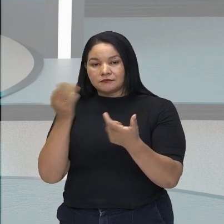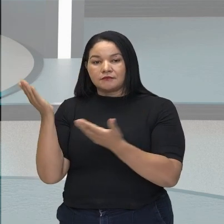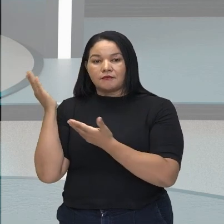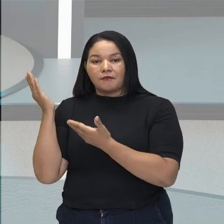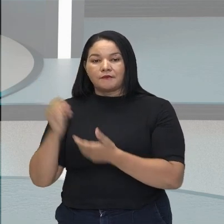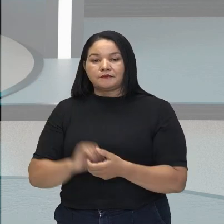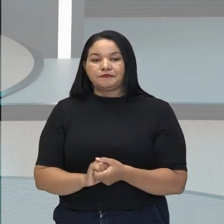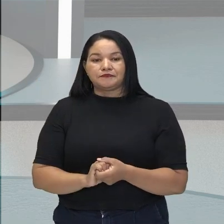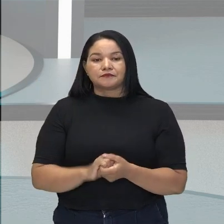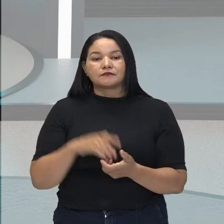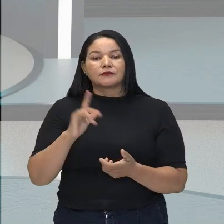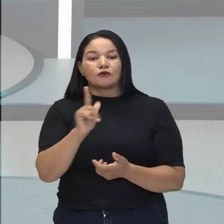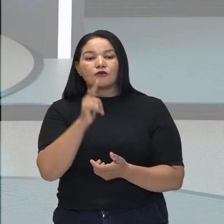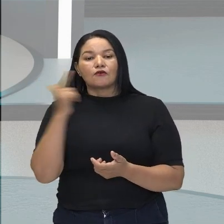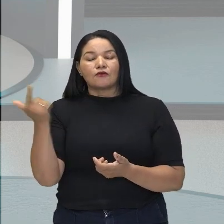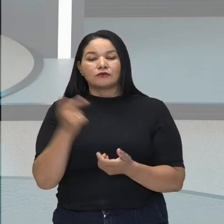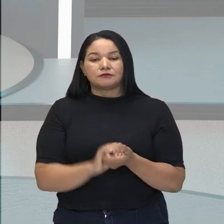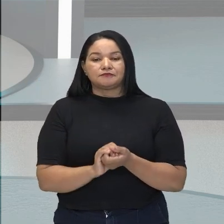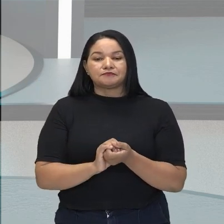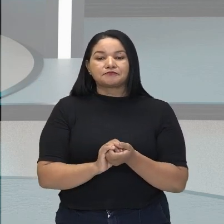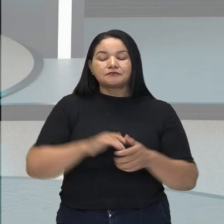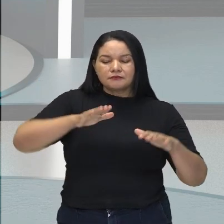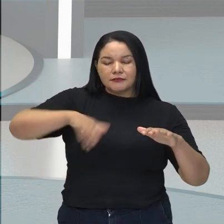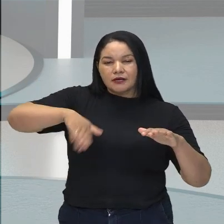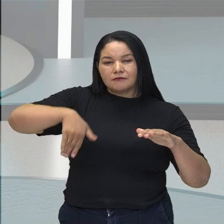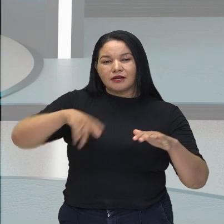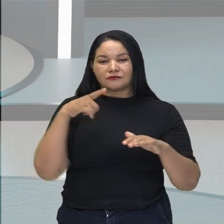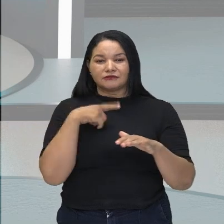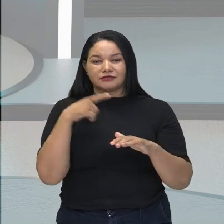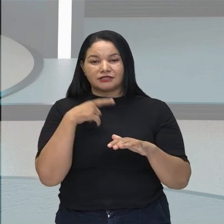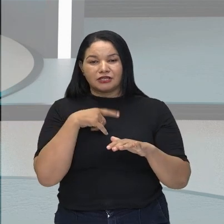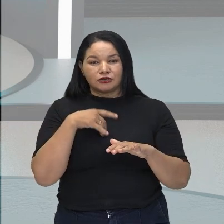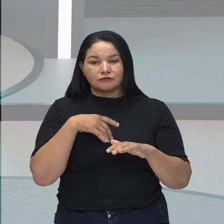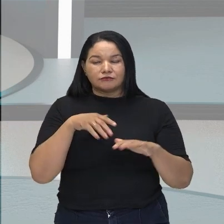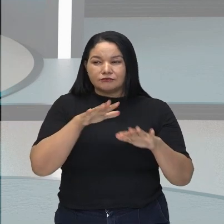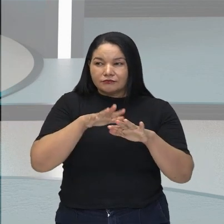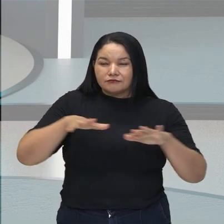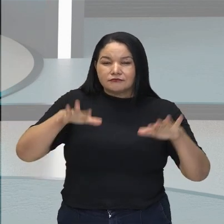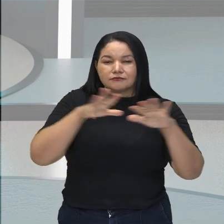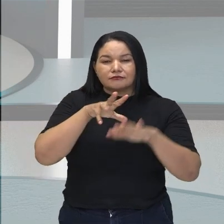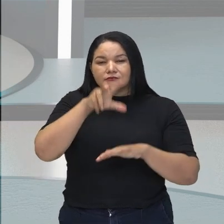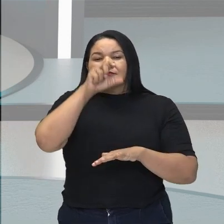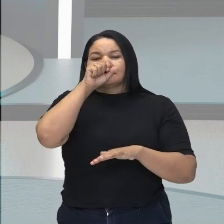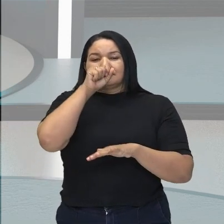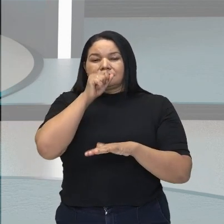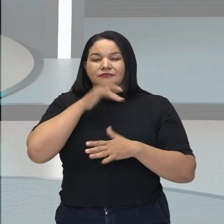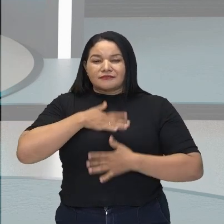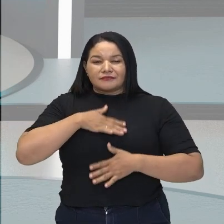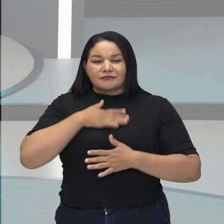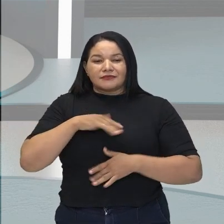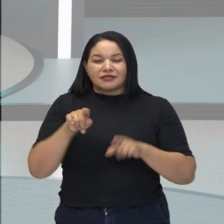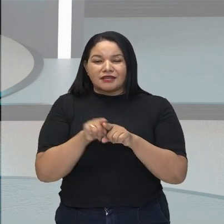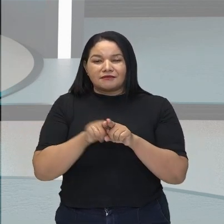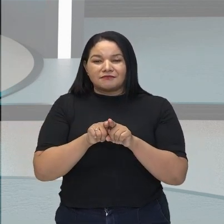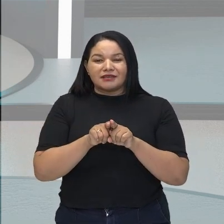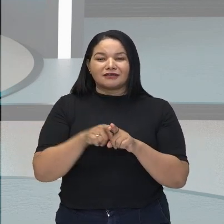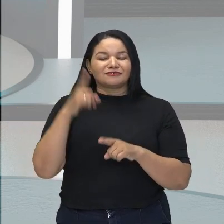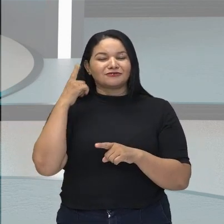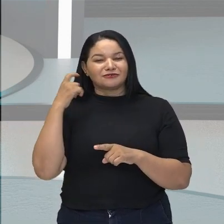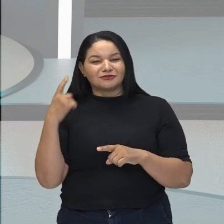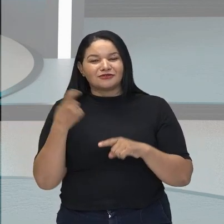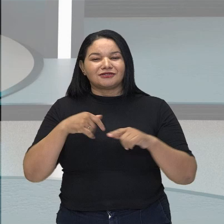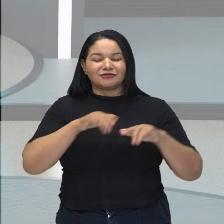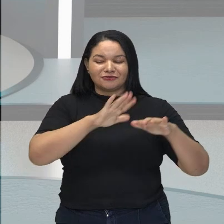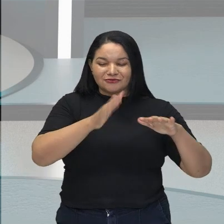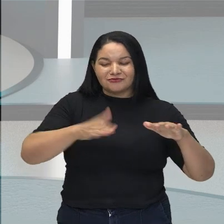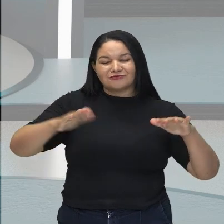fala: em la playa, la atmósfera tranquila e el sonido de las olas crea